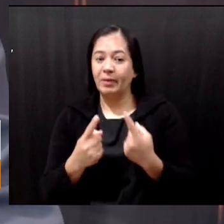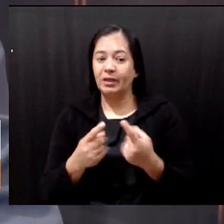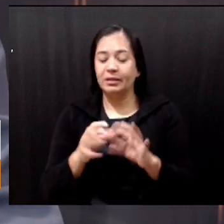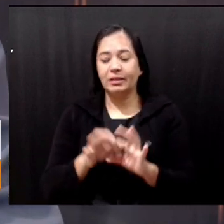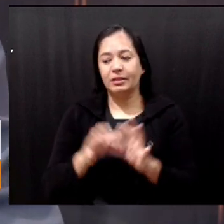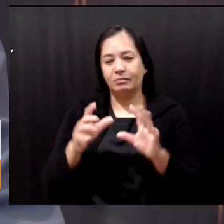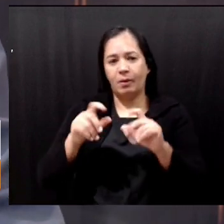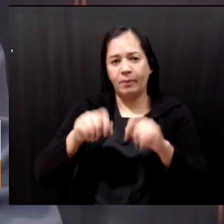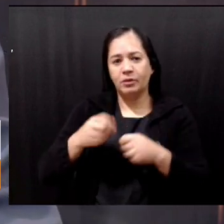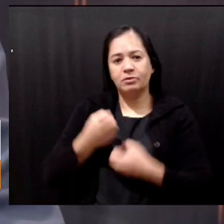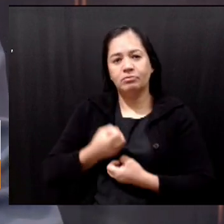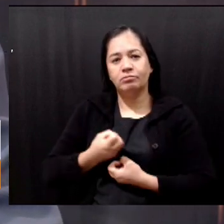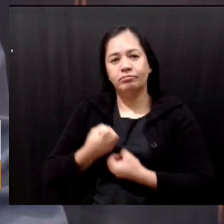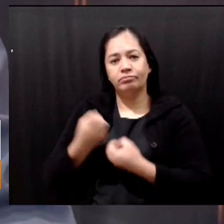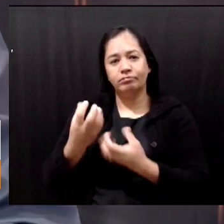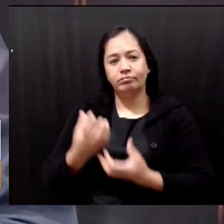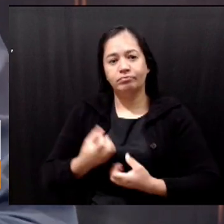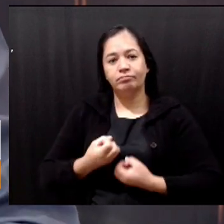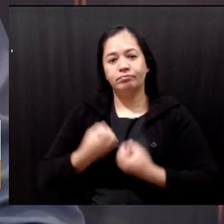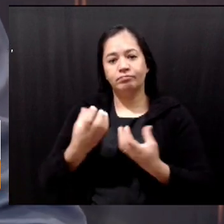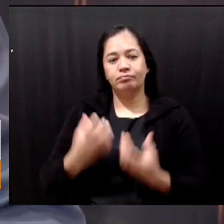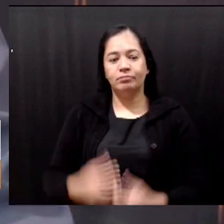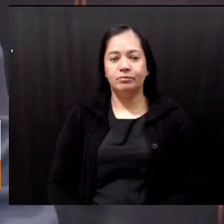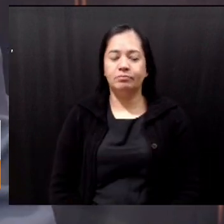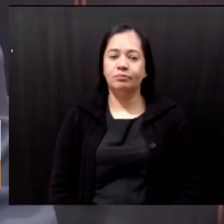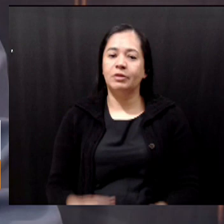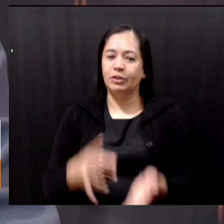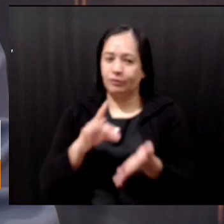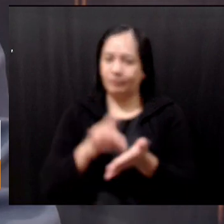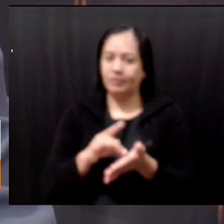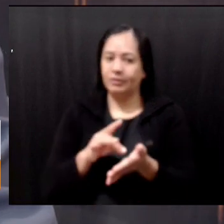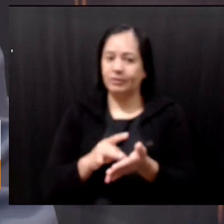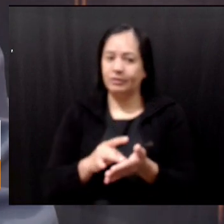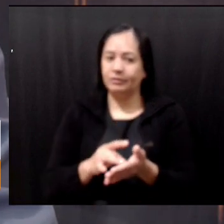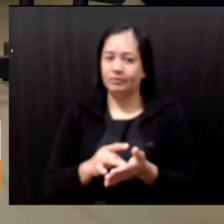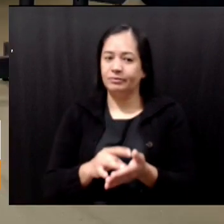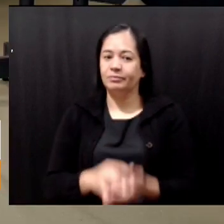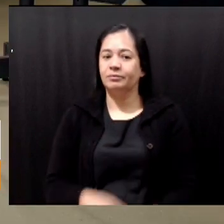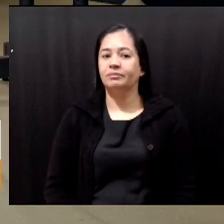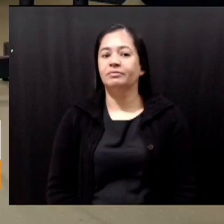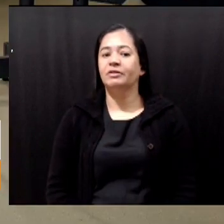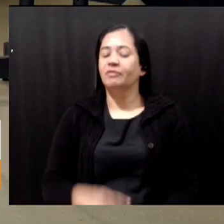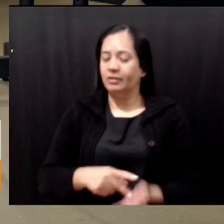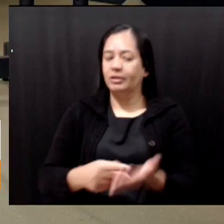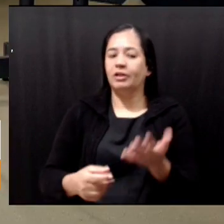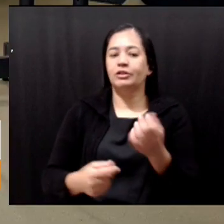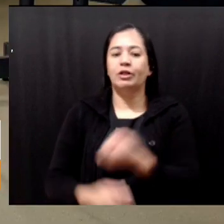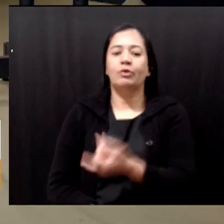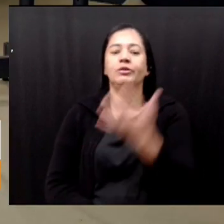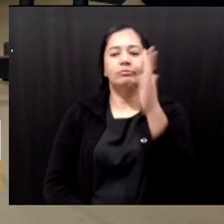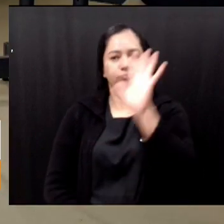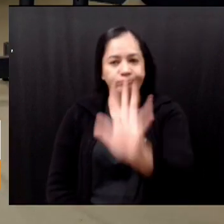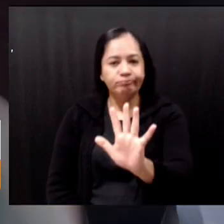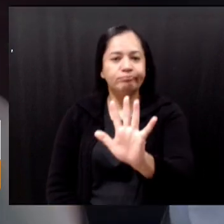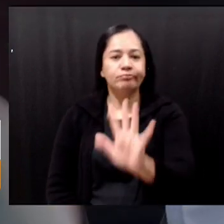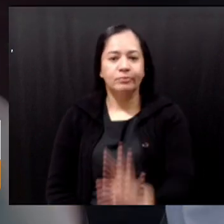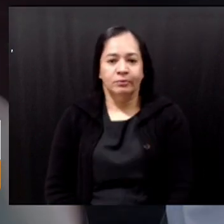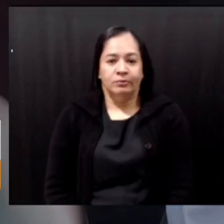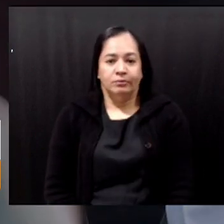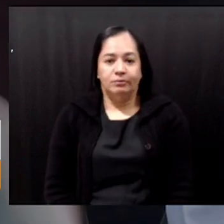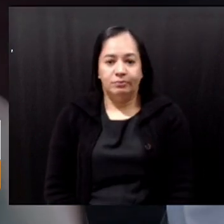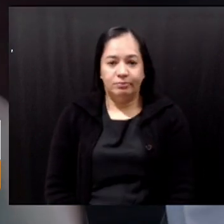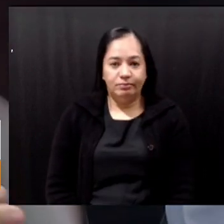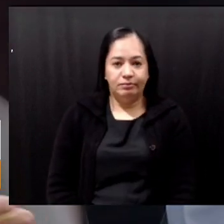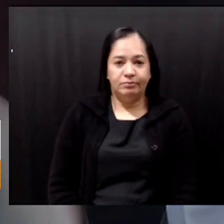expressar, realmente acho que dentro da palma da mão. É isso, Renan? Acredito que não exista um